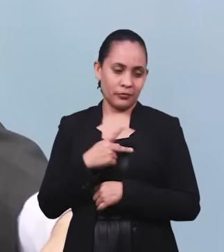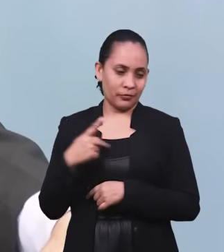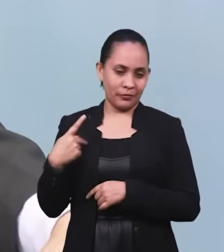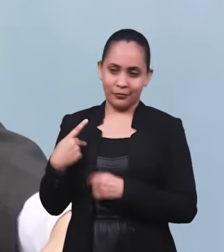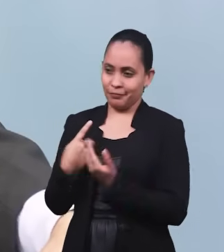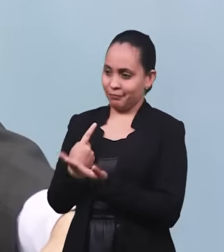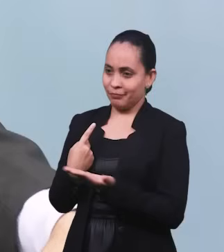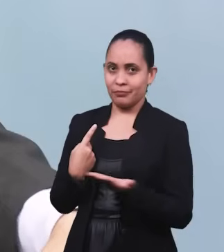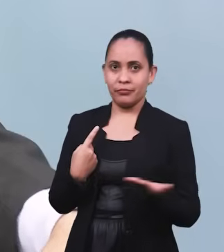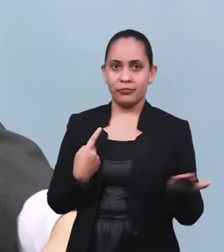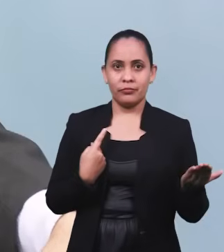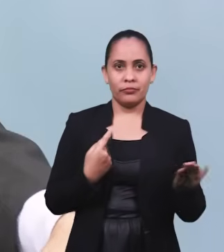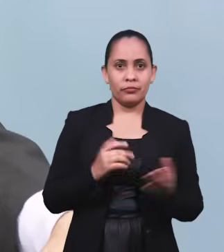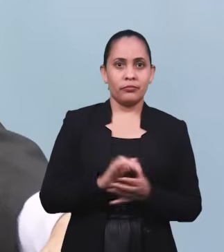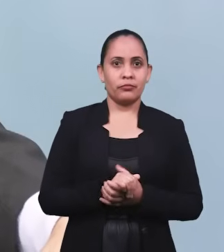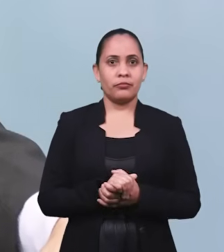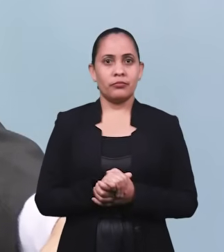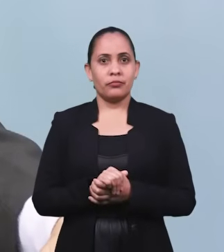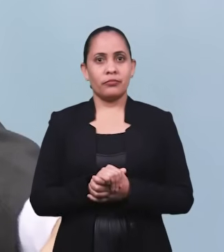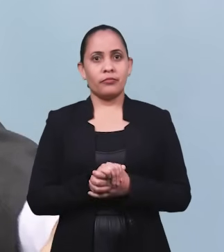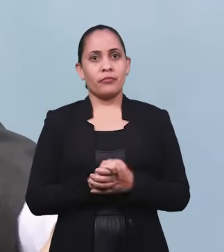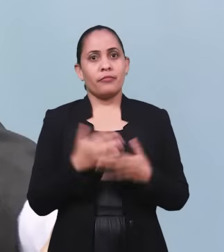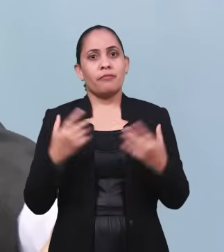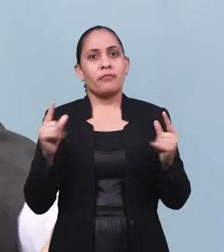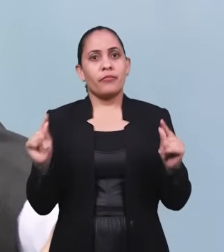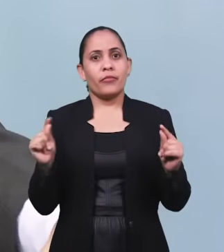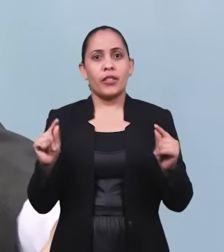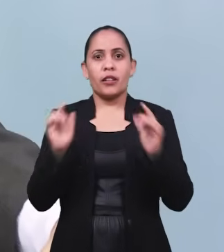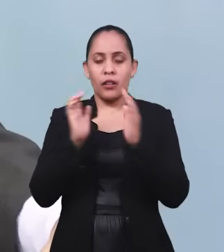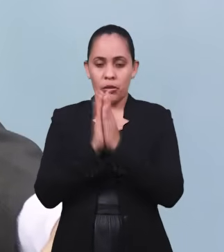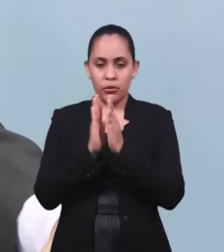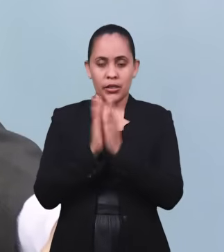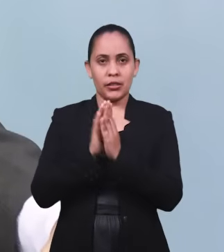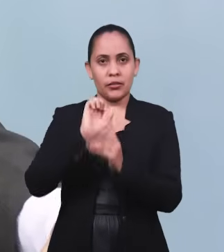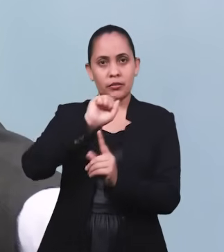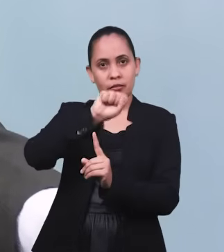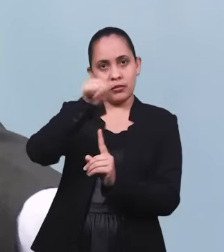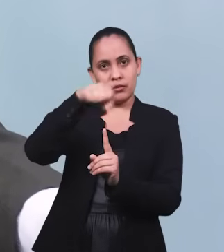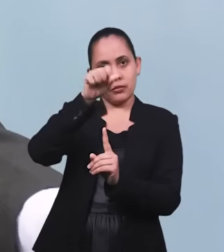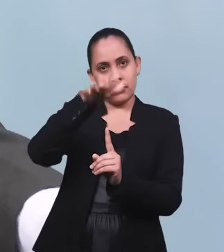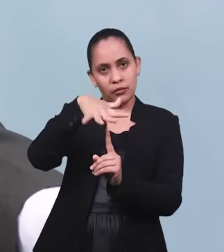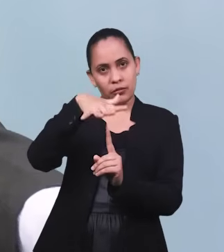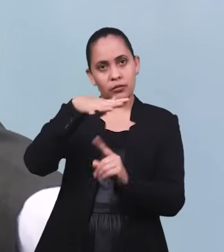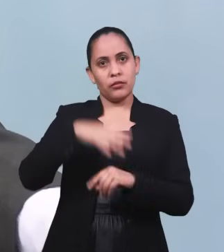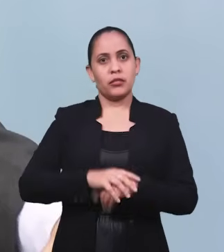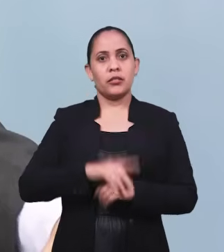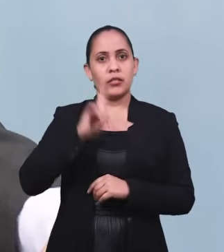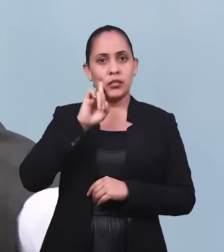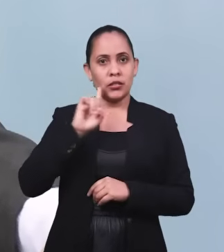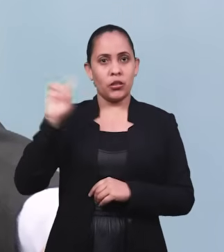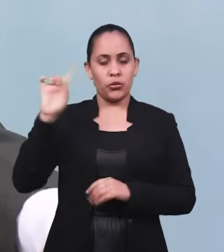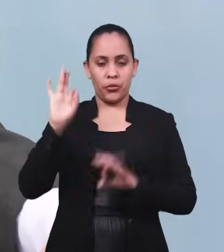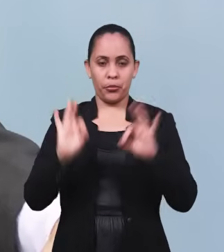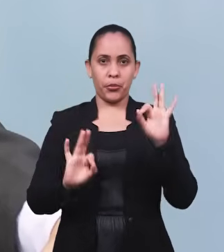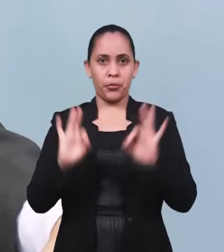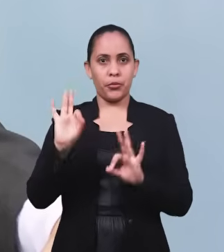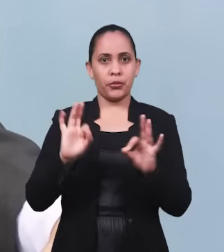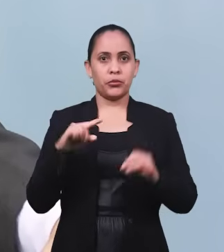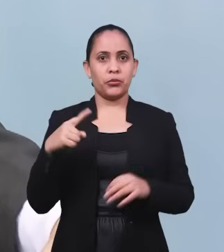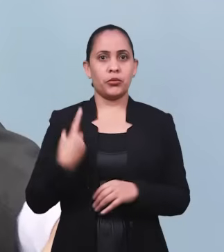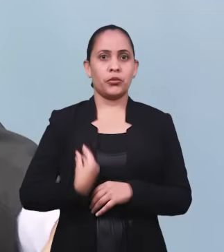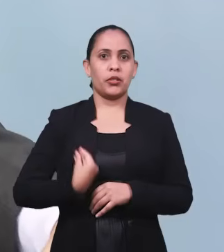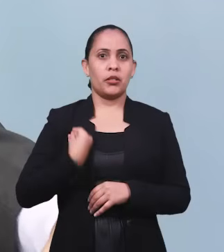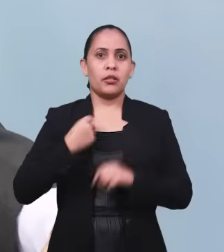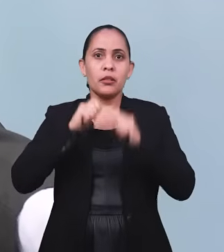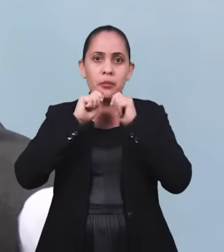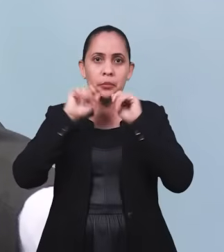pastor Humberto, a oração, esse recurso da graça que Deus tem colocado à nossa disposição,